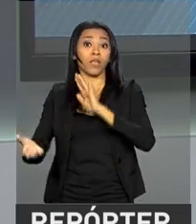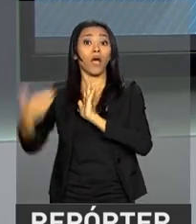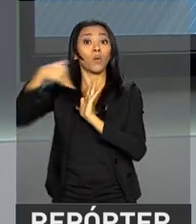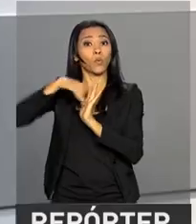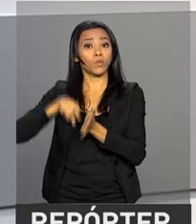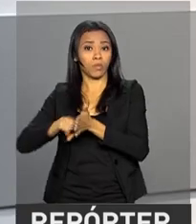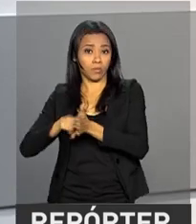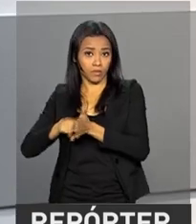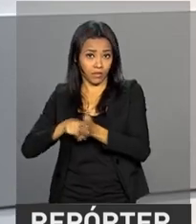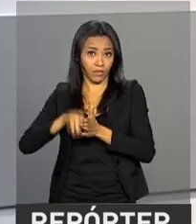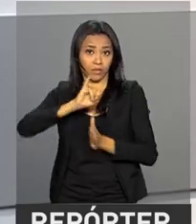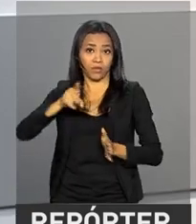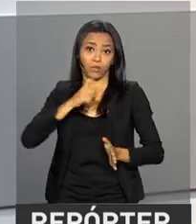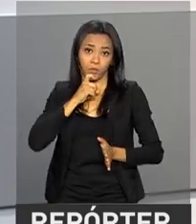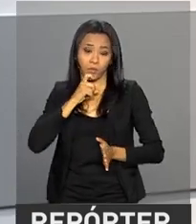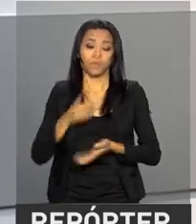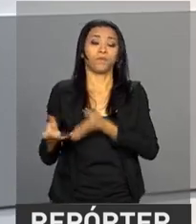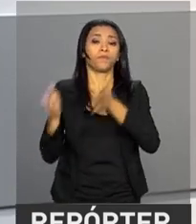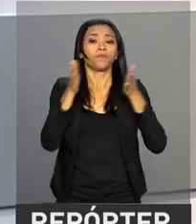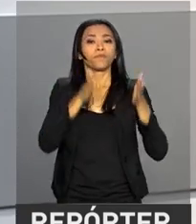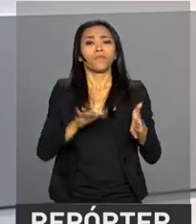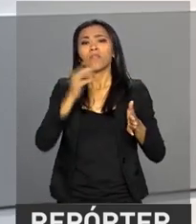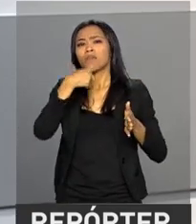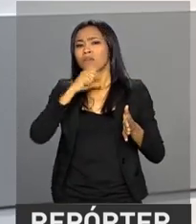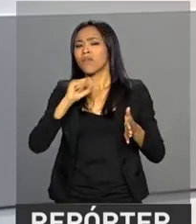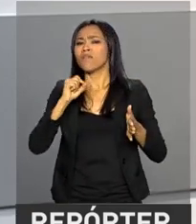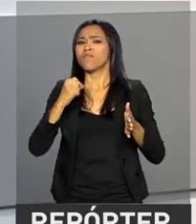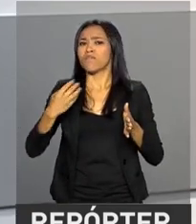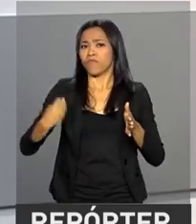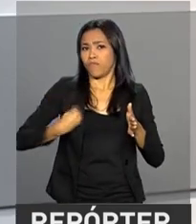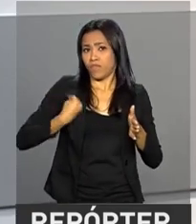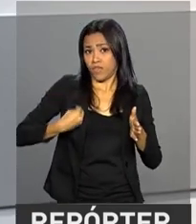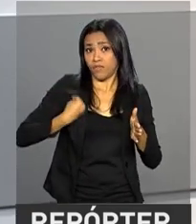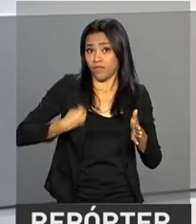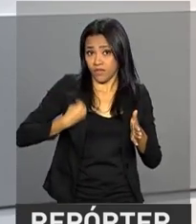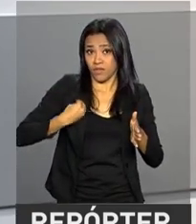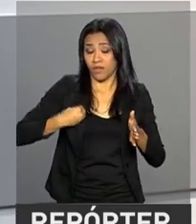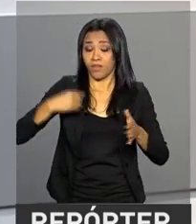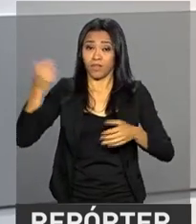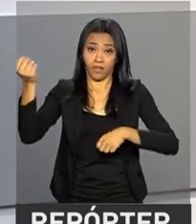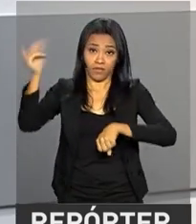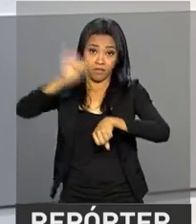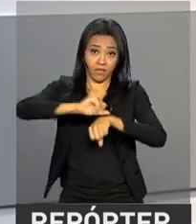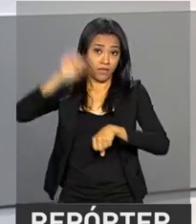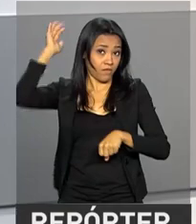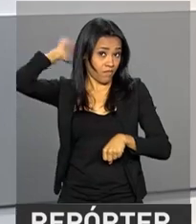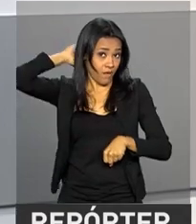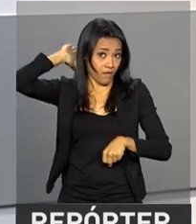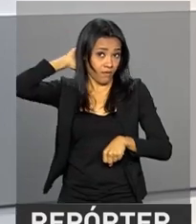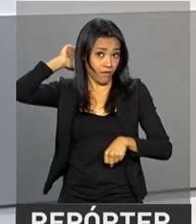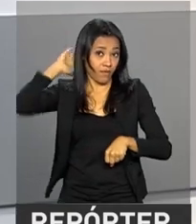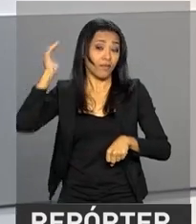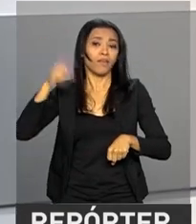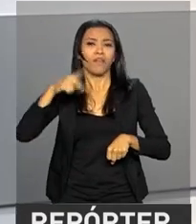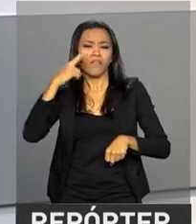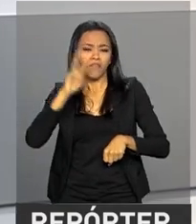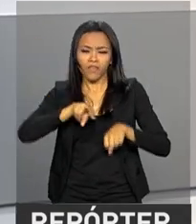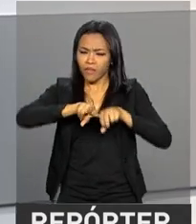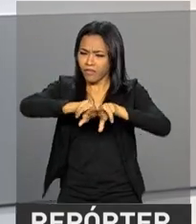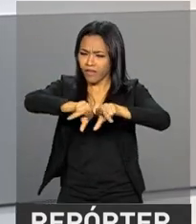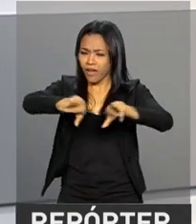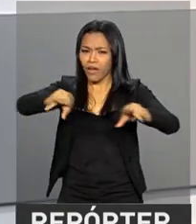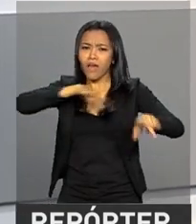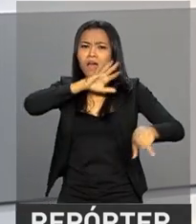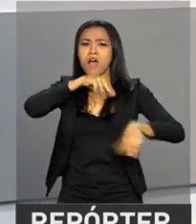julho. Os turistas e quem vive em Belém, no Pará, vão poder ver e apreciar de perto espécies de animais típicos